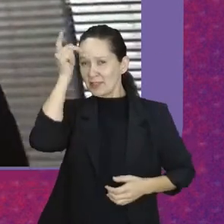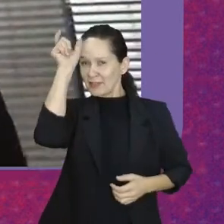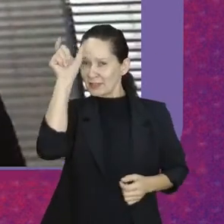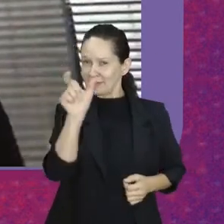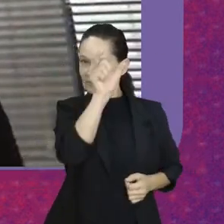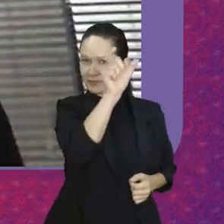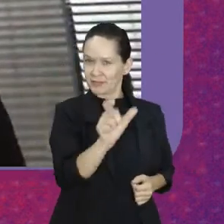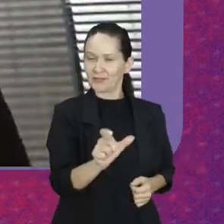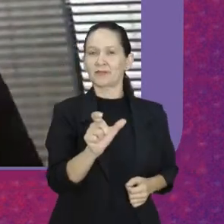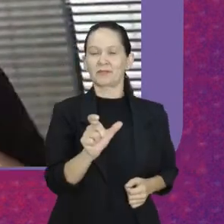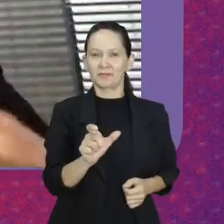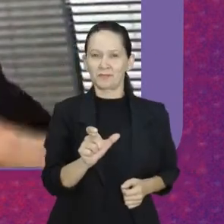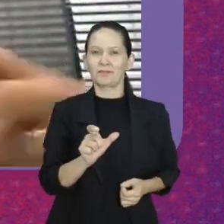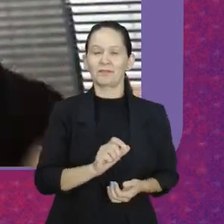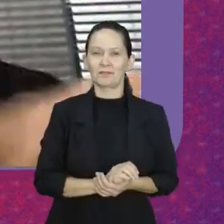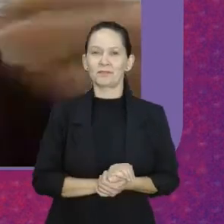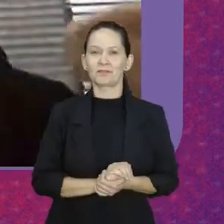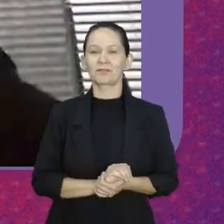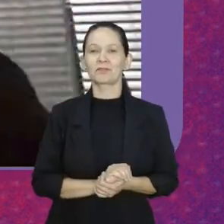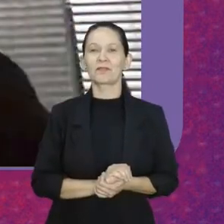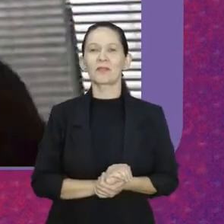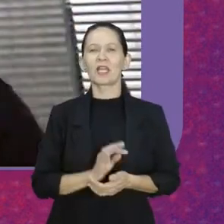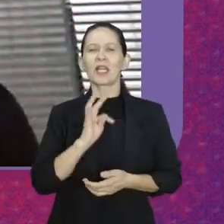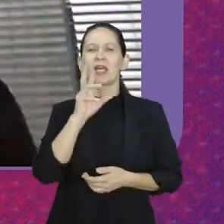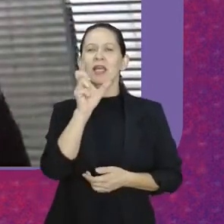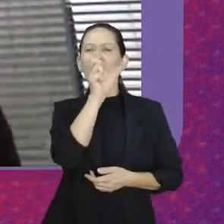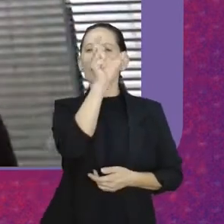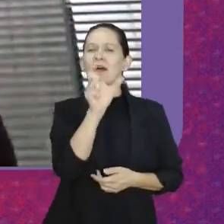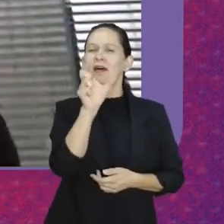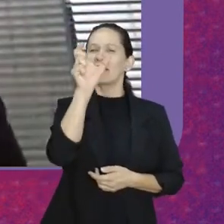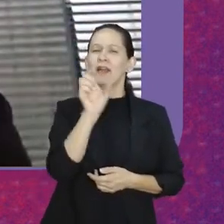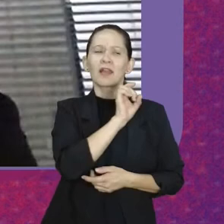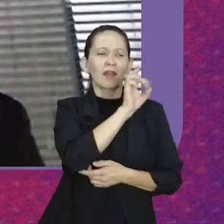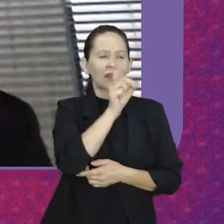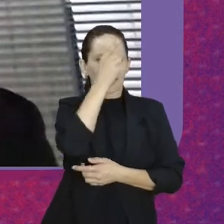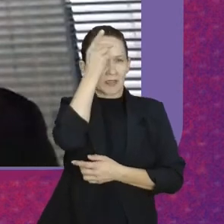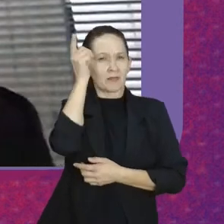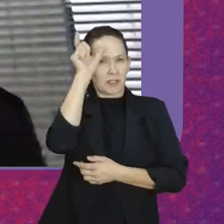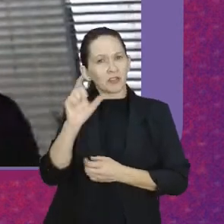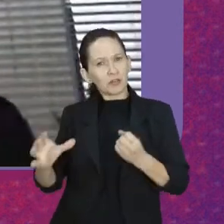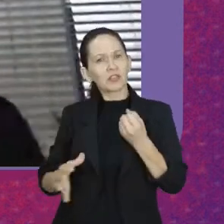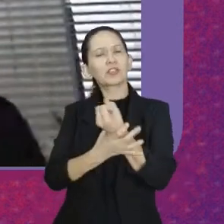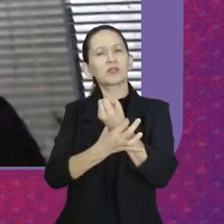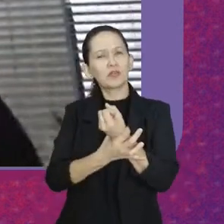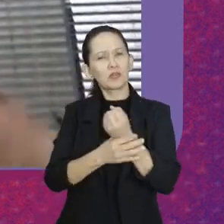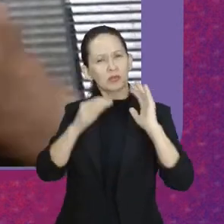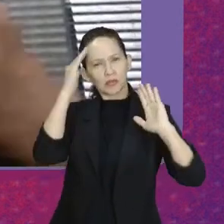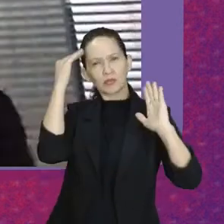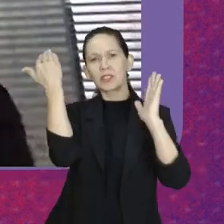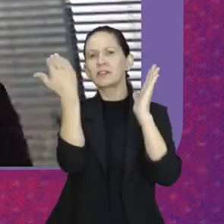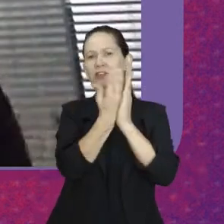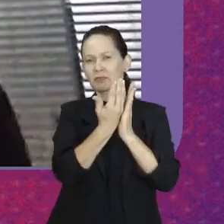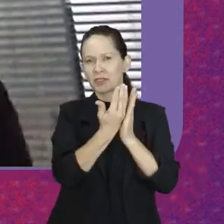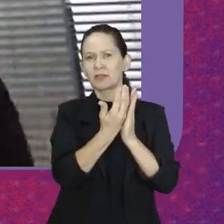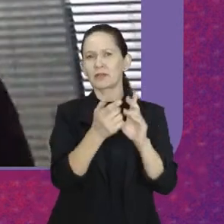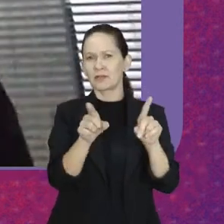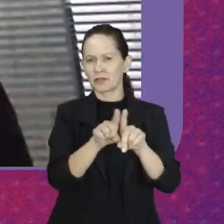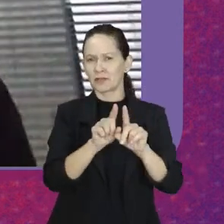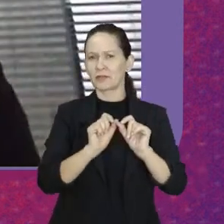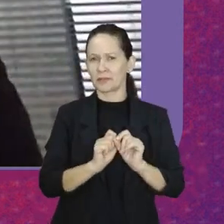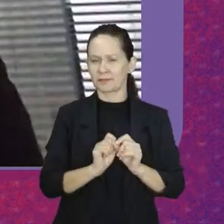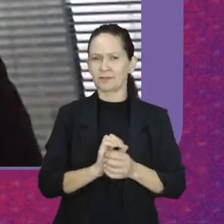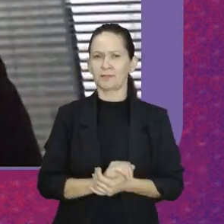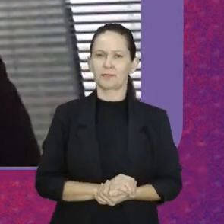pessoas, na sua individualidade mesmo, né, com respeito à